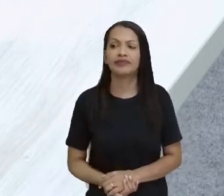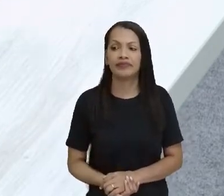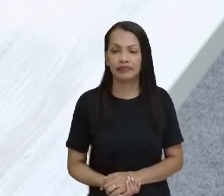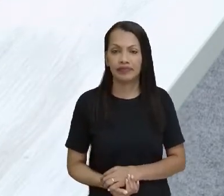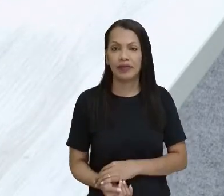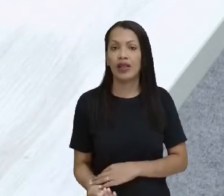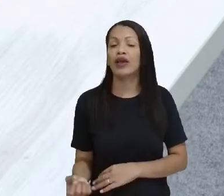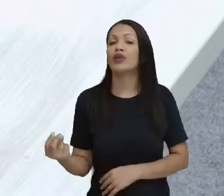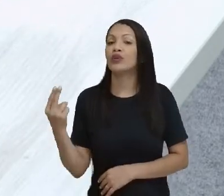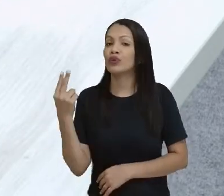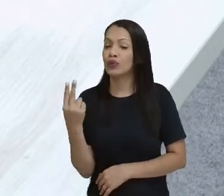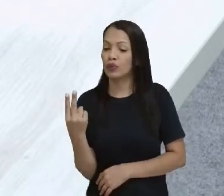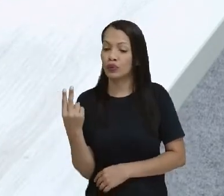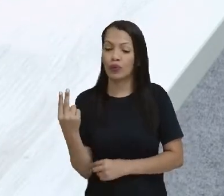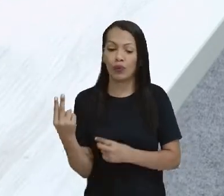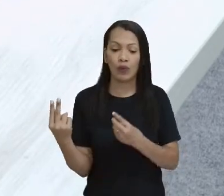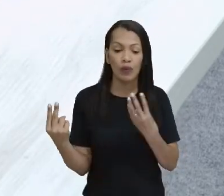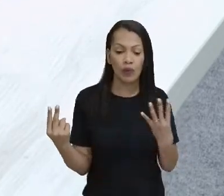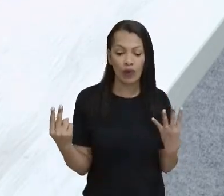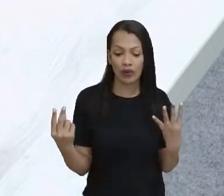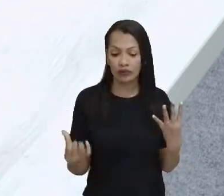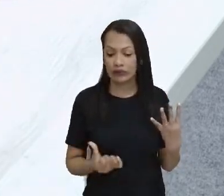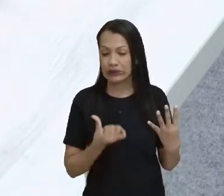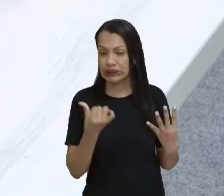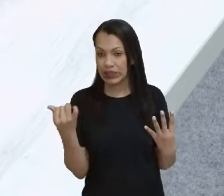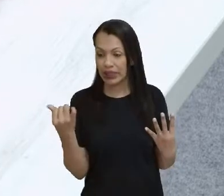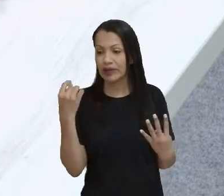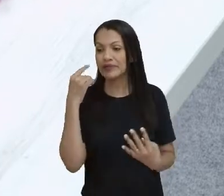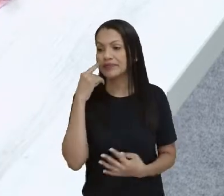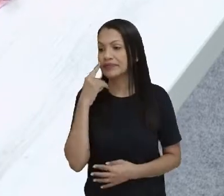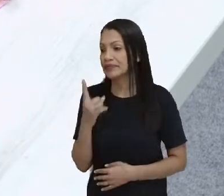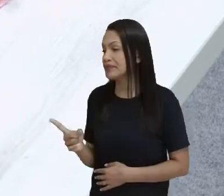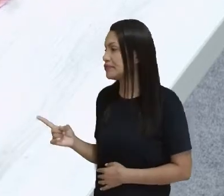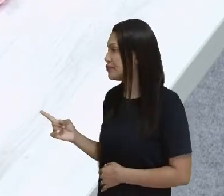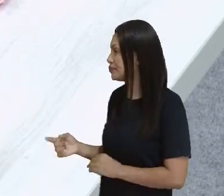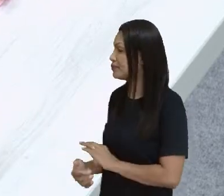2, 4, 6 fatias. Uma pizza com